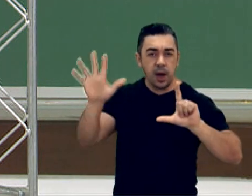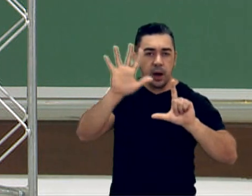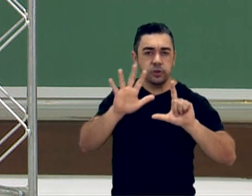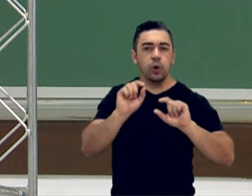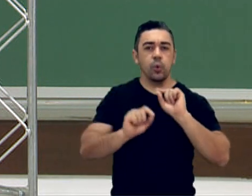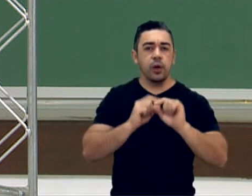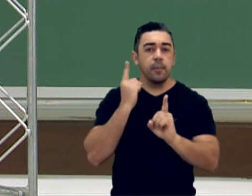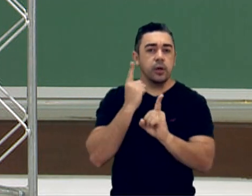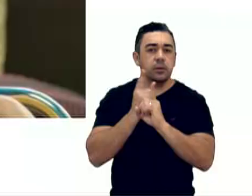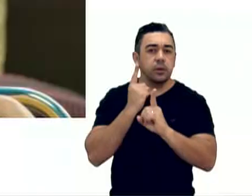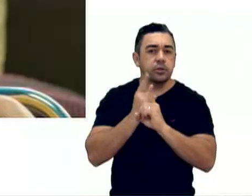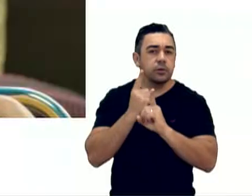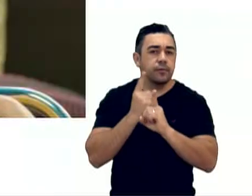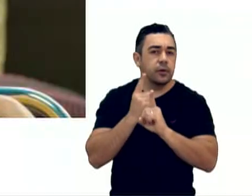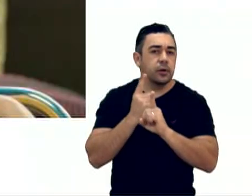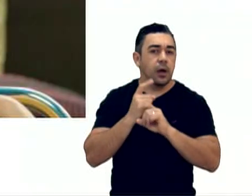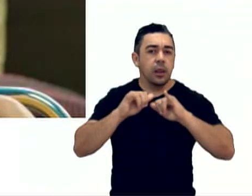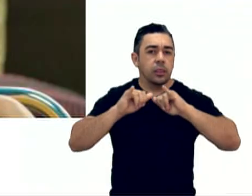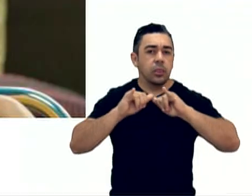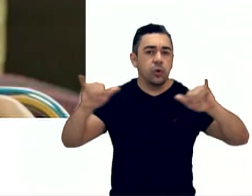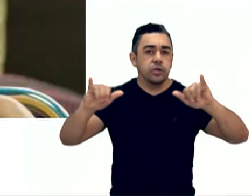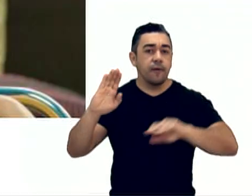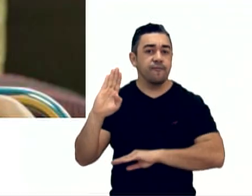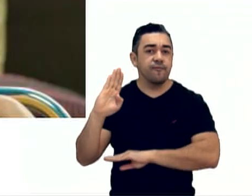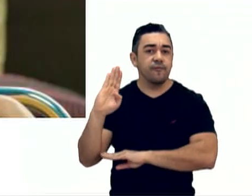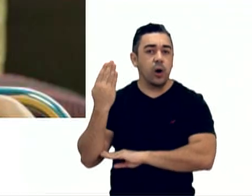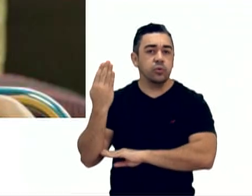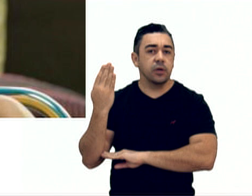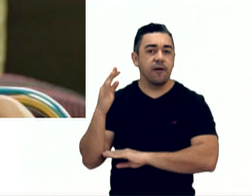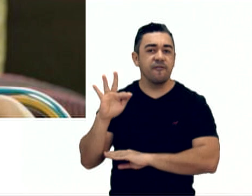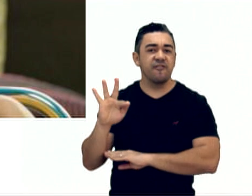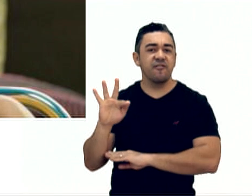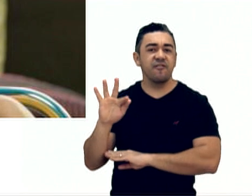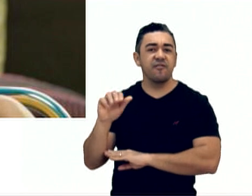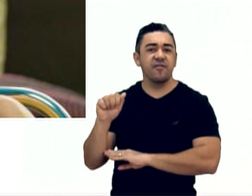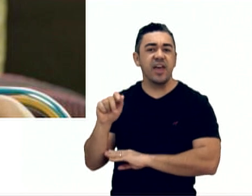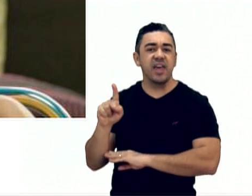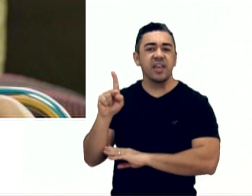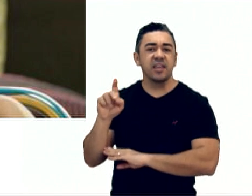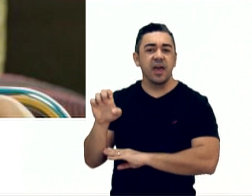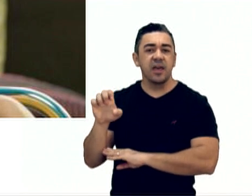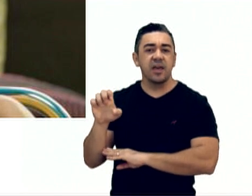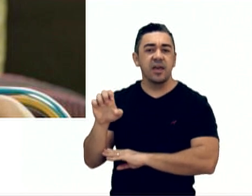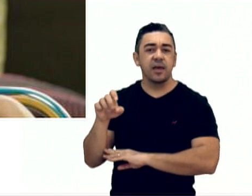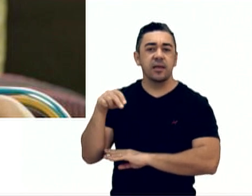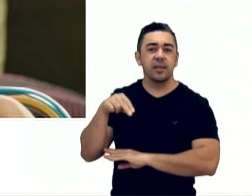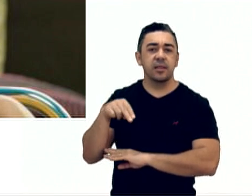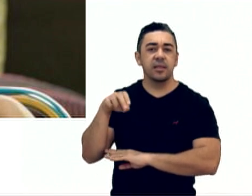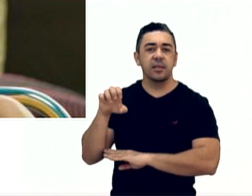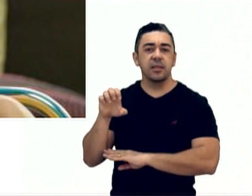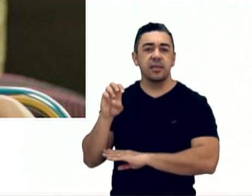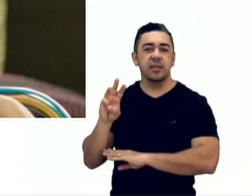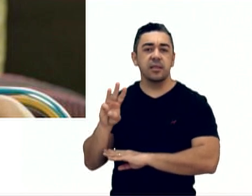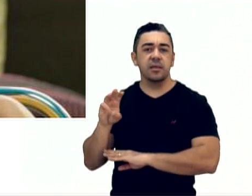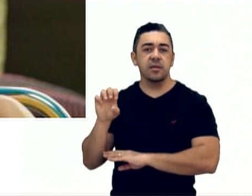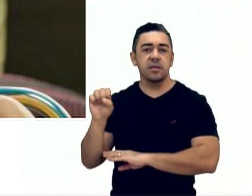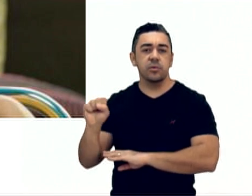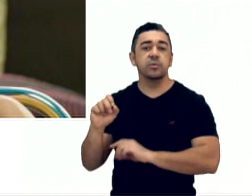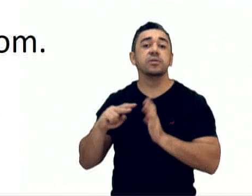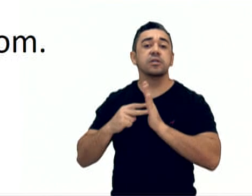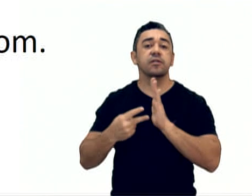como identificar uma notícia falsa. Fake news faz parte, né, hoje em dia, do nosso